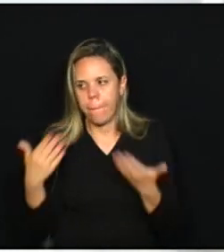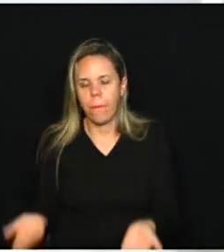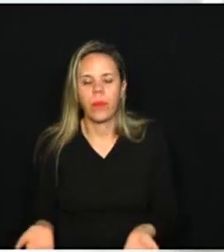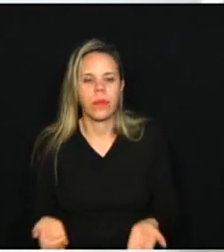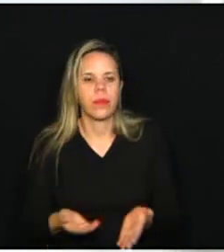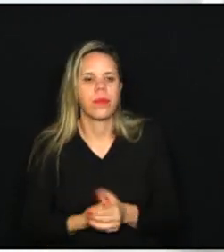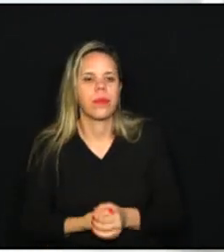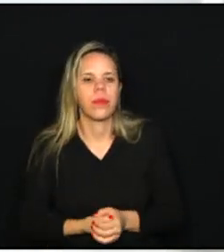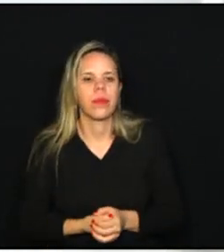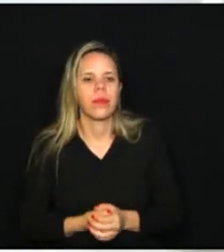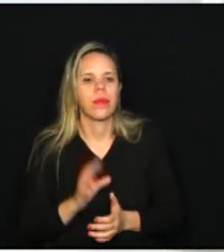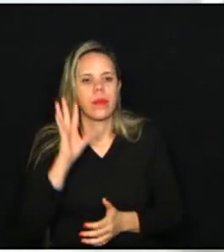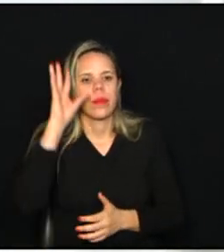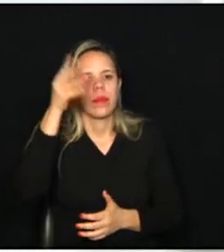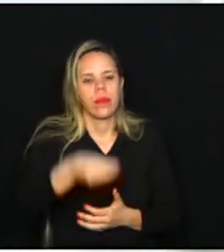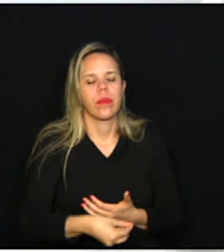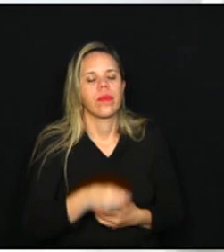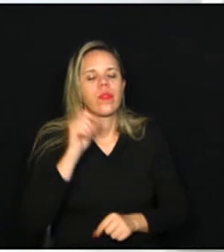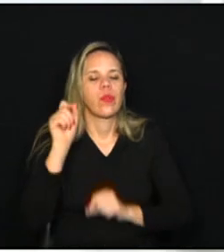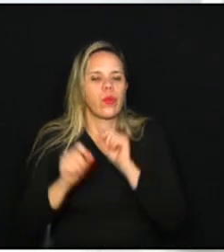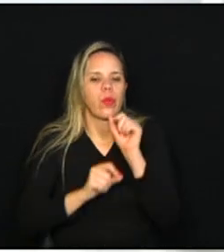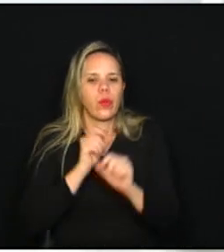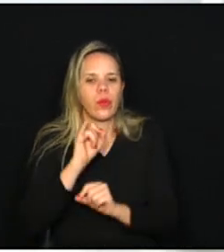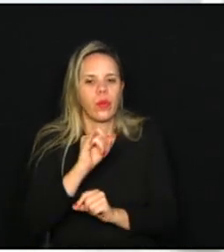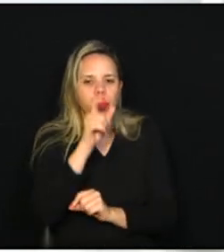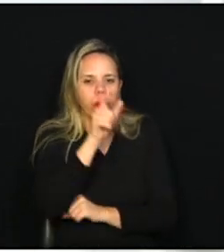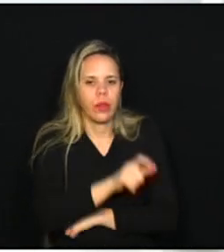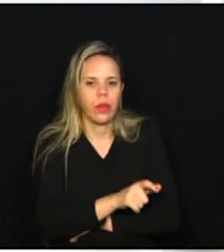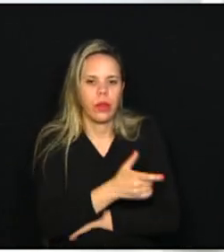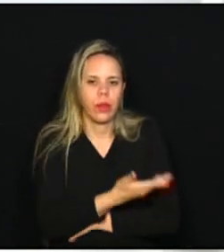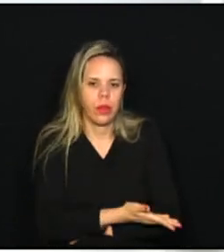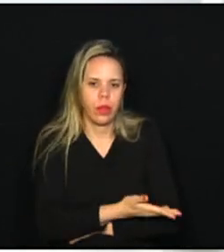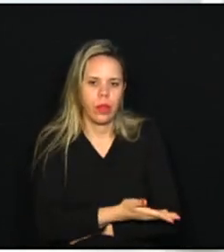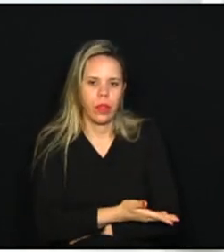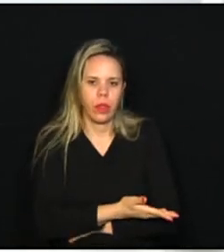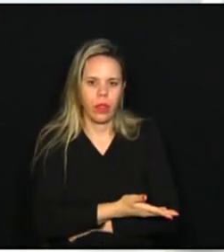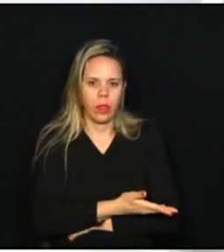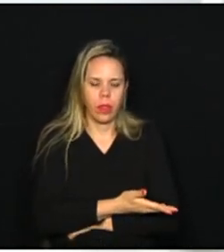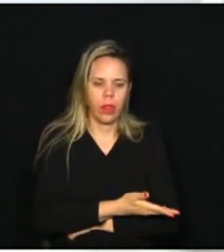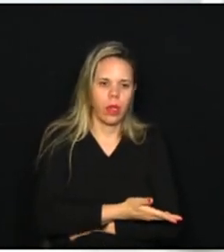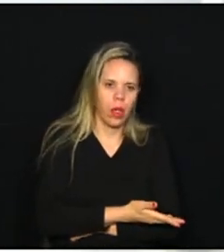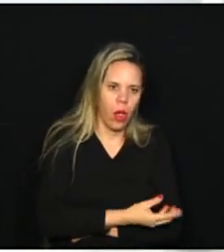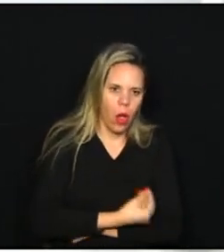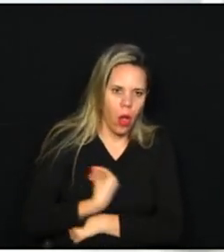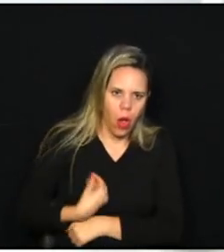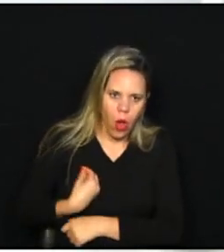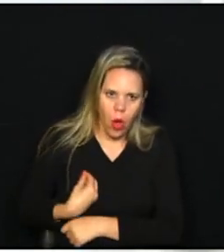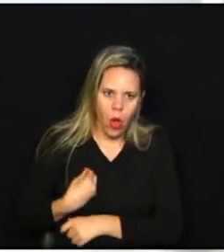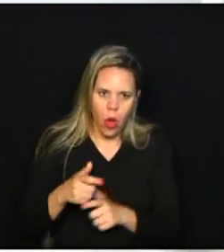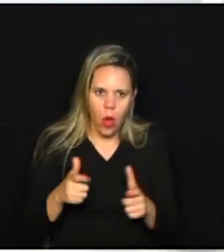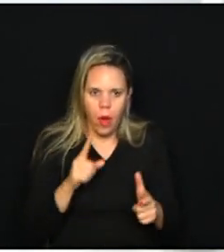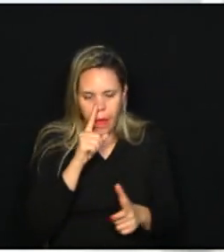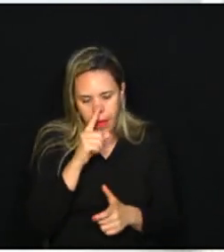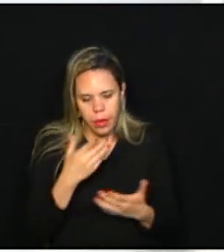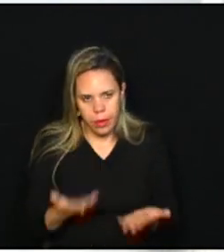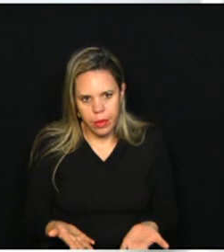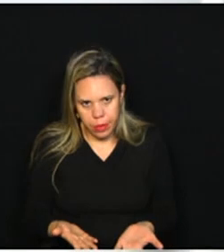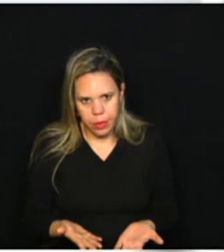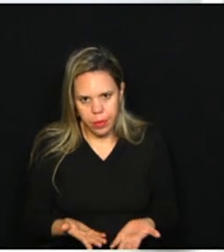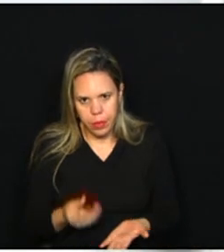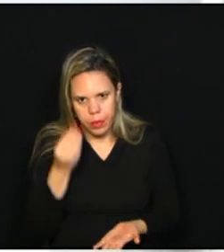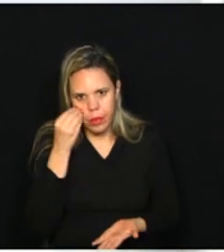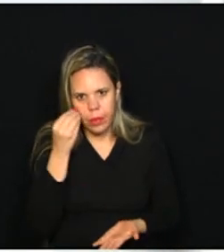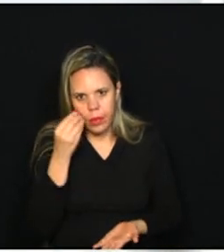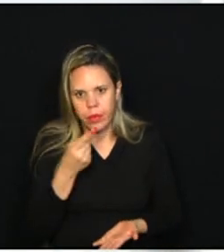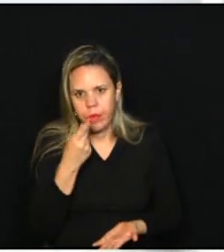ao entendimento de que se a pessoa... onde estão os maiores riscos, né? A gente está tentando